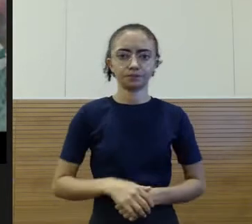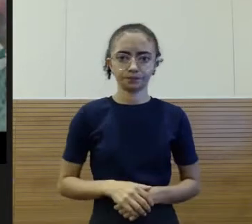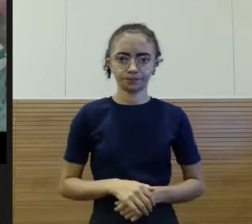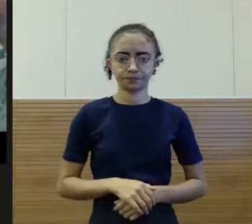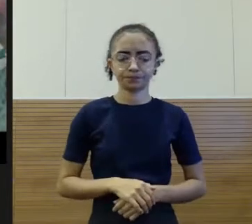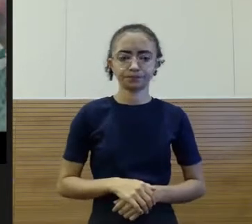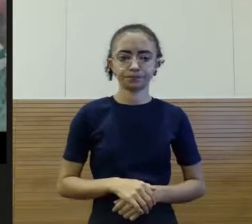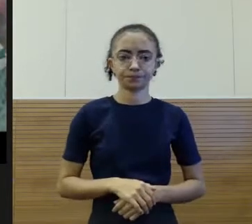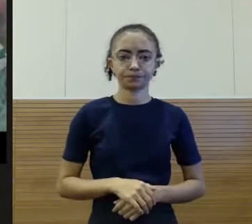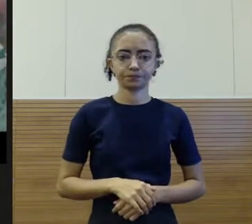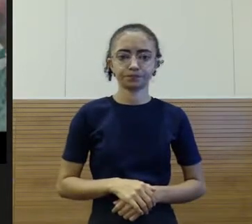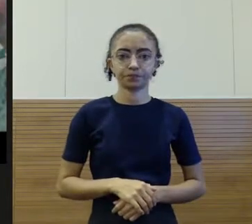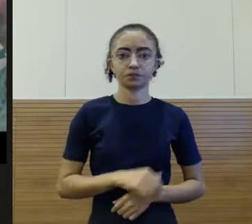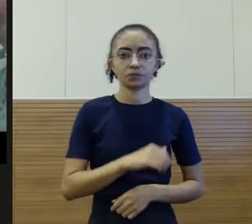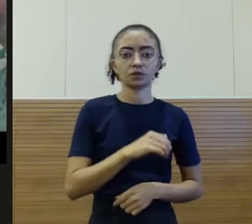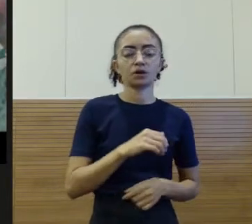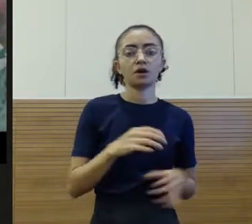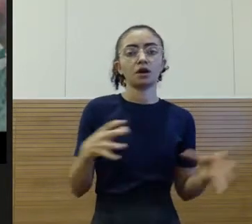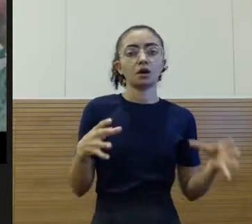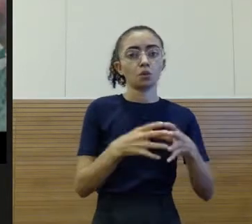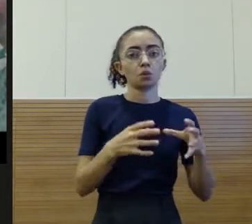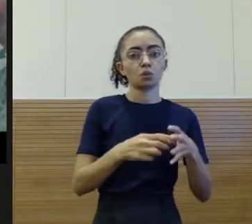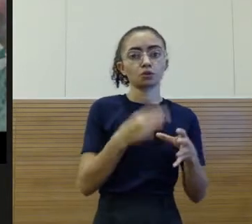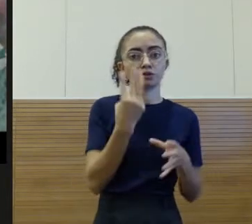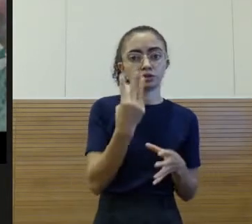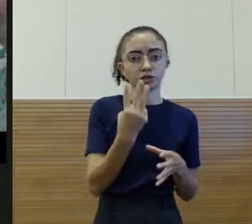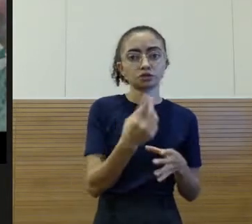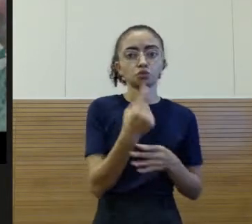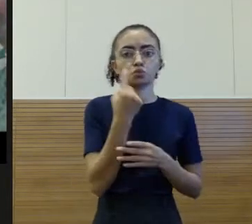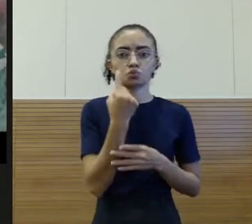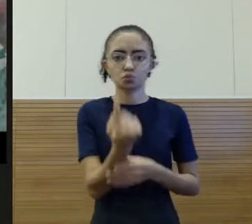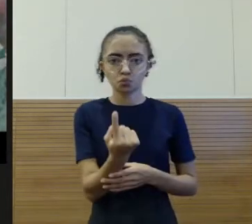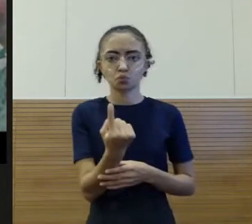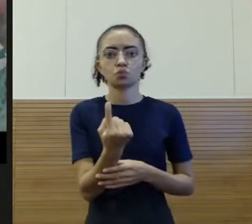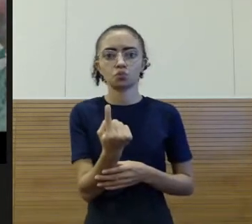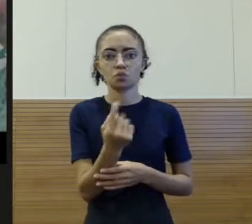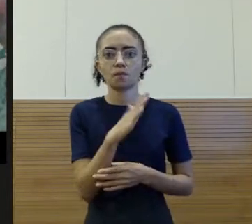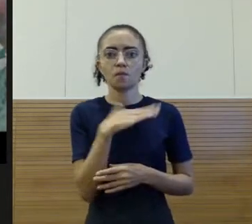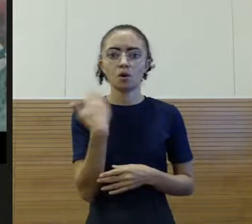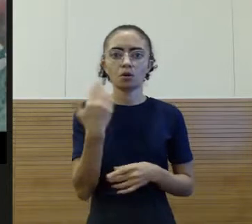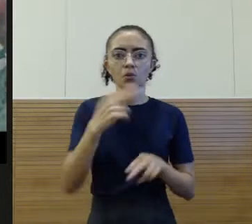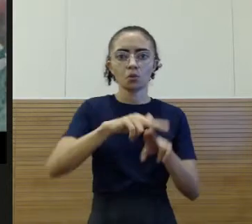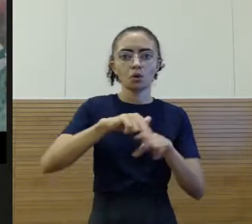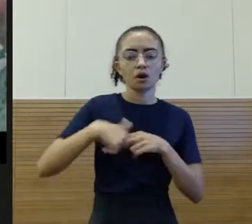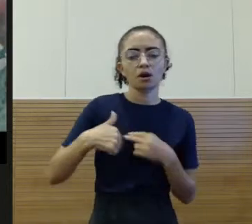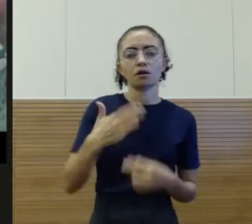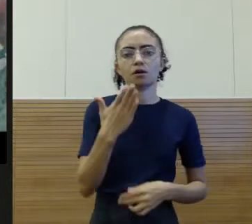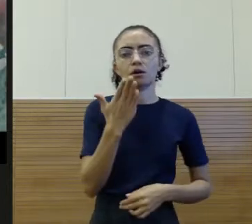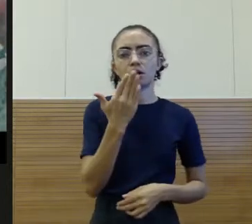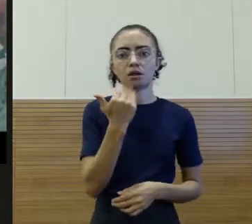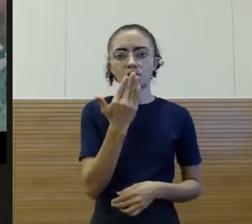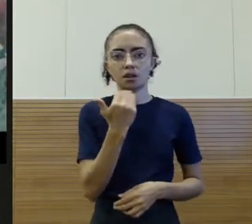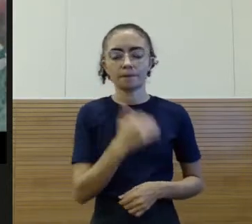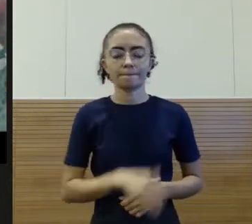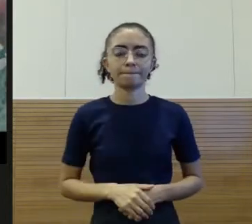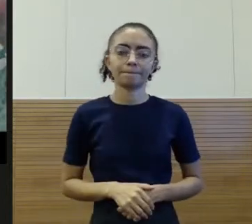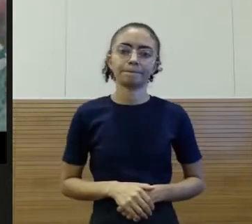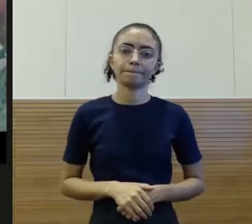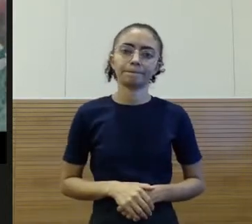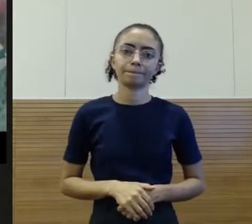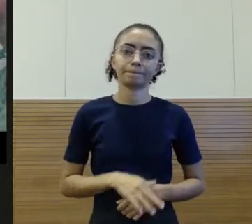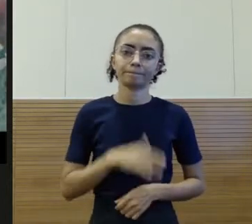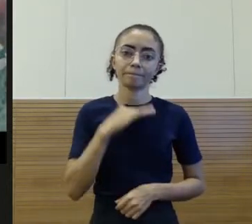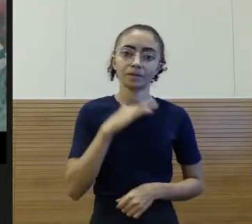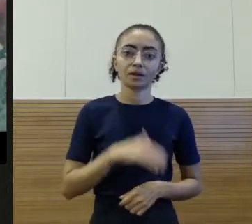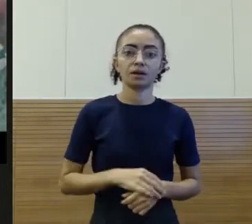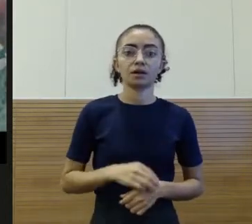Um deles, uma a cada três pessoas no mundo padecem de uma forma de má nutrição. 3 milhões de pessoas não podem